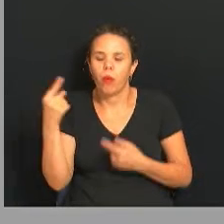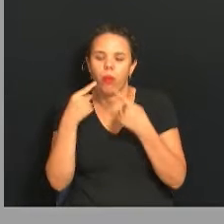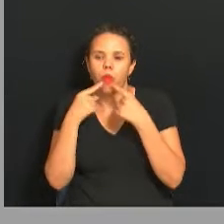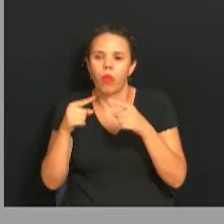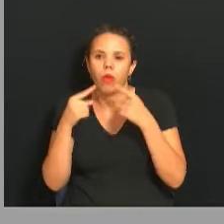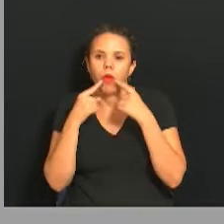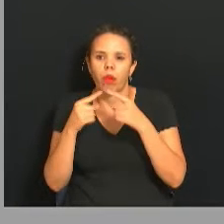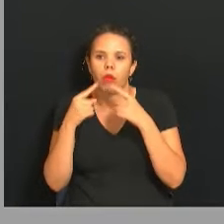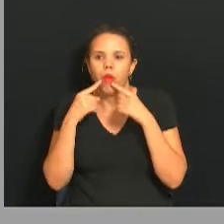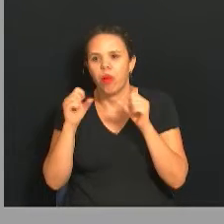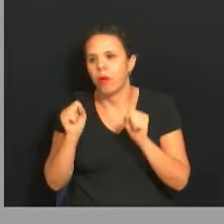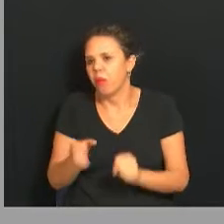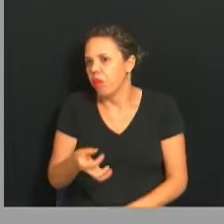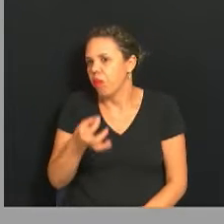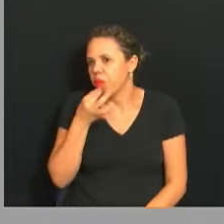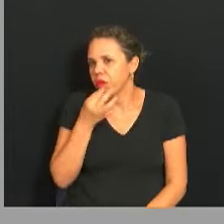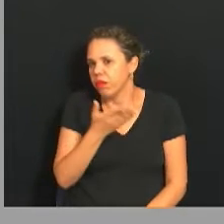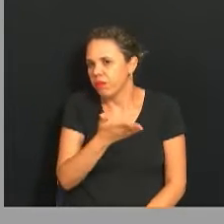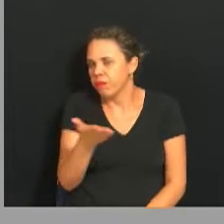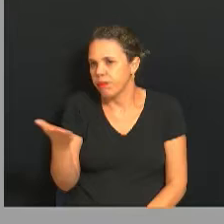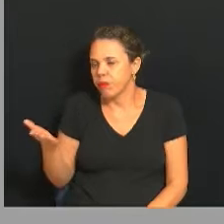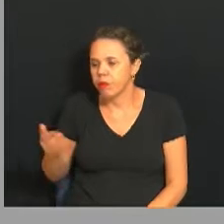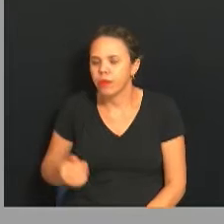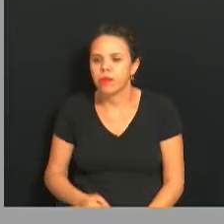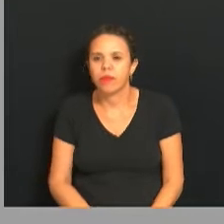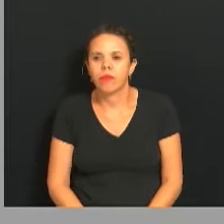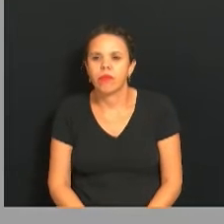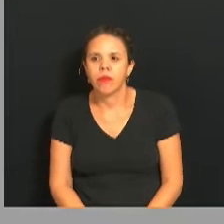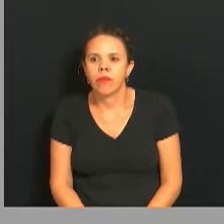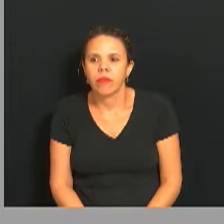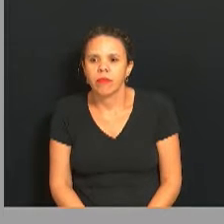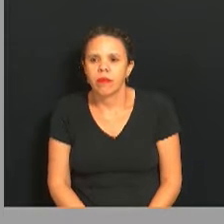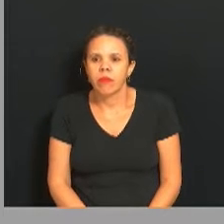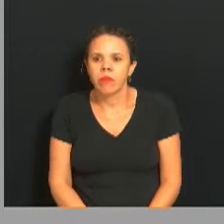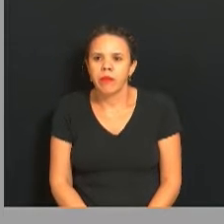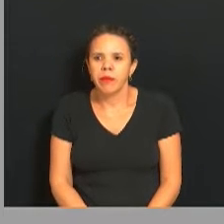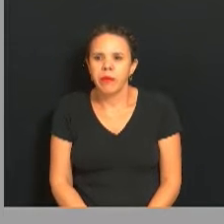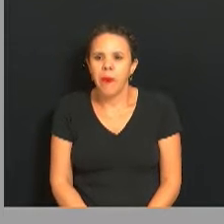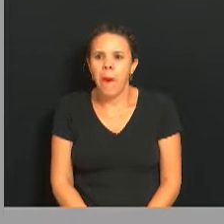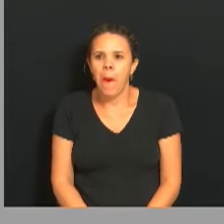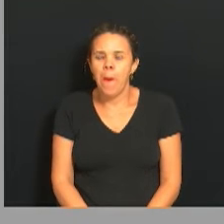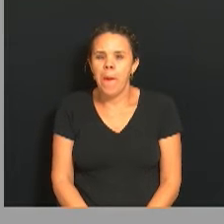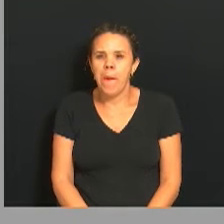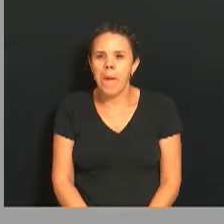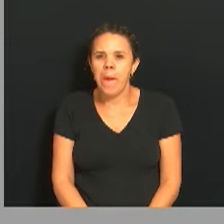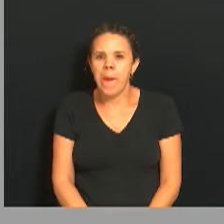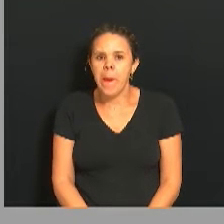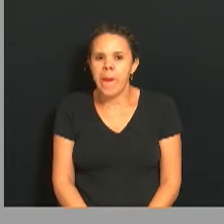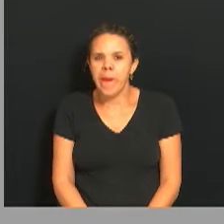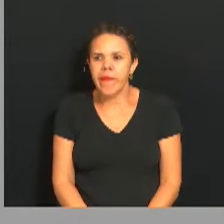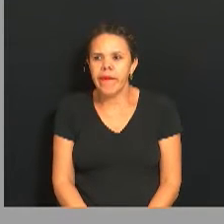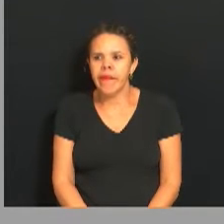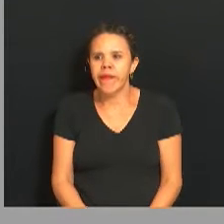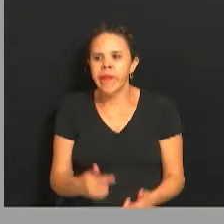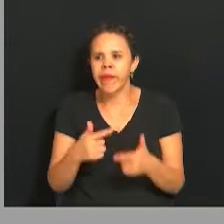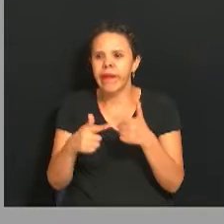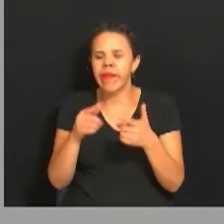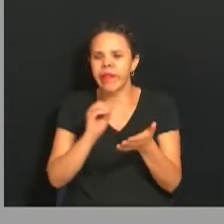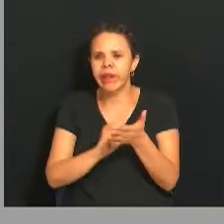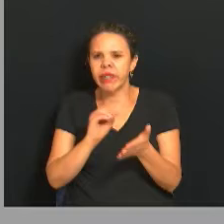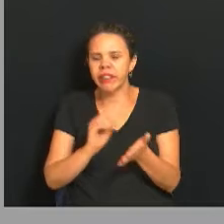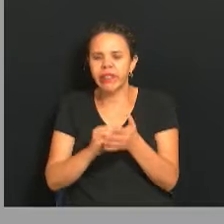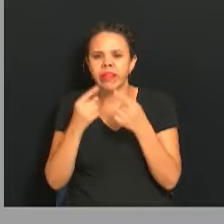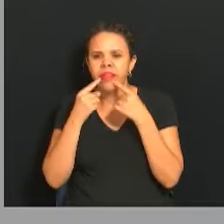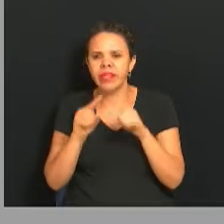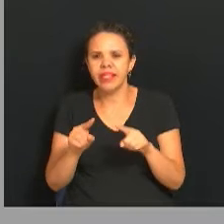laranja, pode ser registrada a insatisfação com o serviço público, relatando ineficiência ou